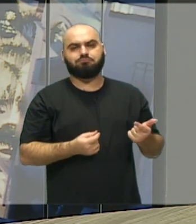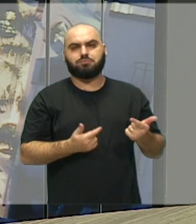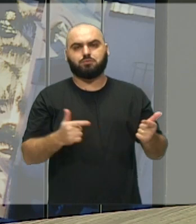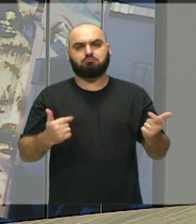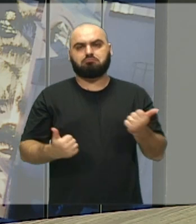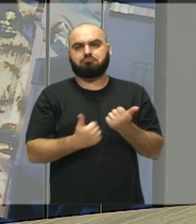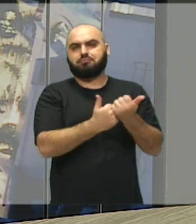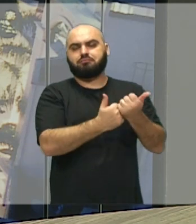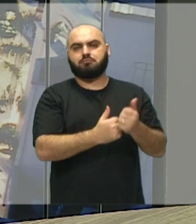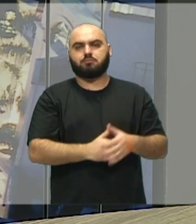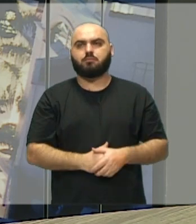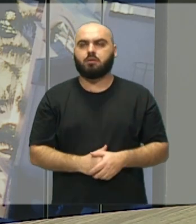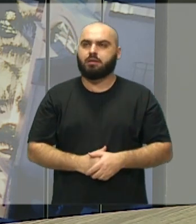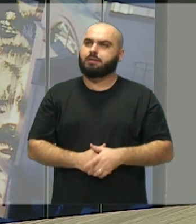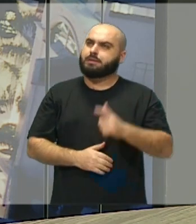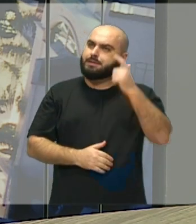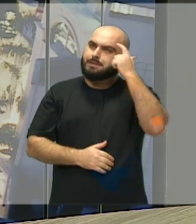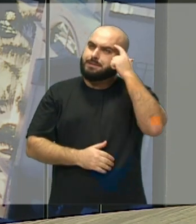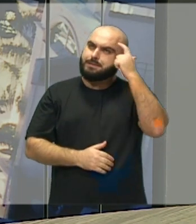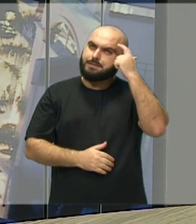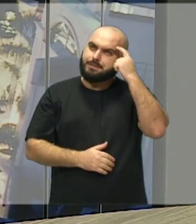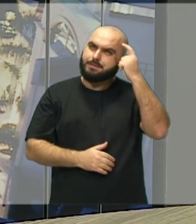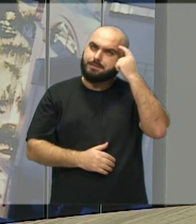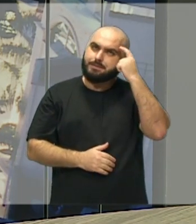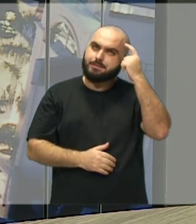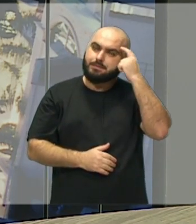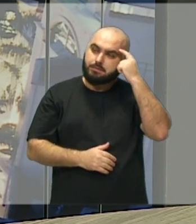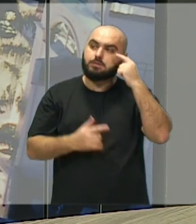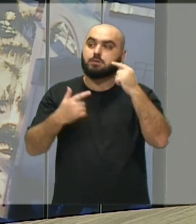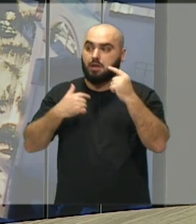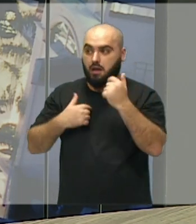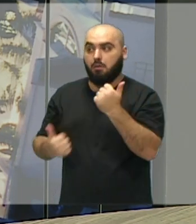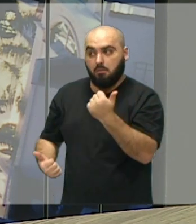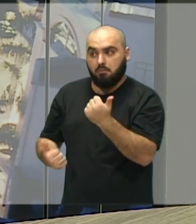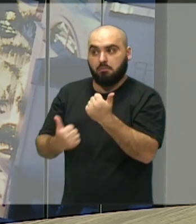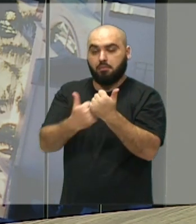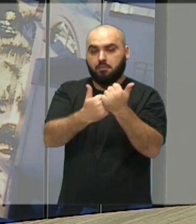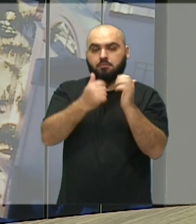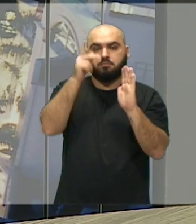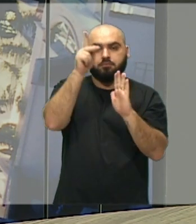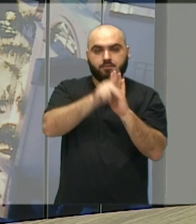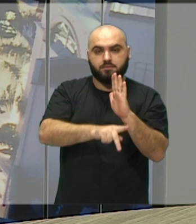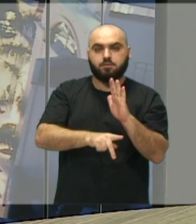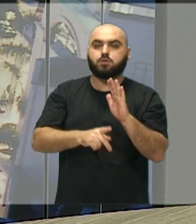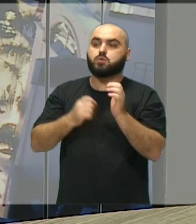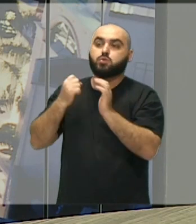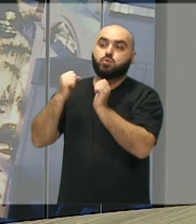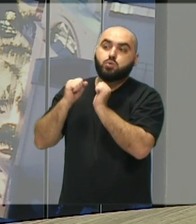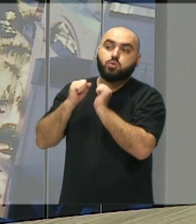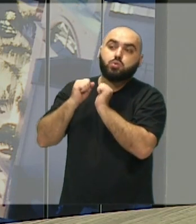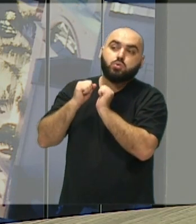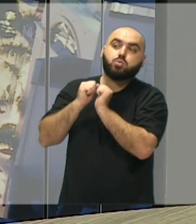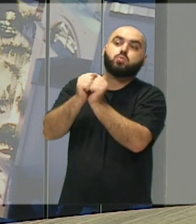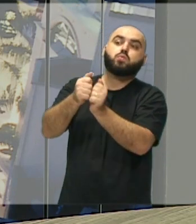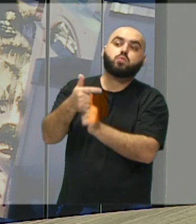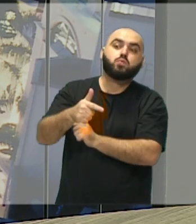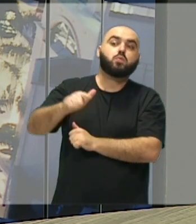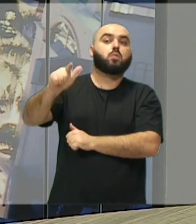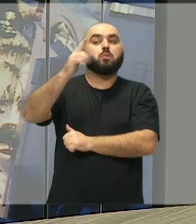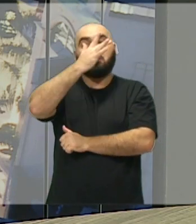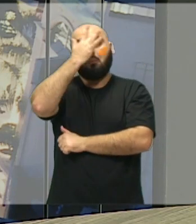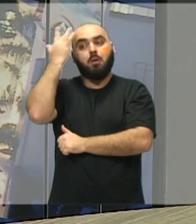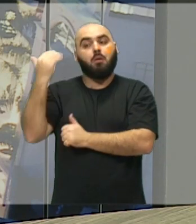nisso por muito tempo. Aí eu fui apoiadora do projeto também, né? E com alguns outros apoiadores